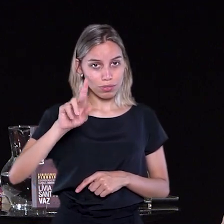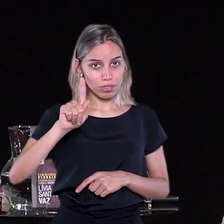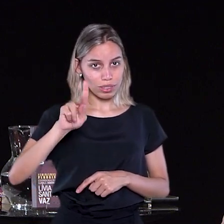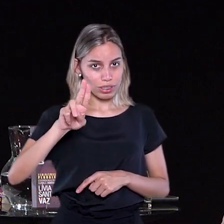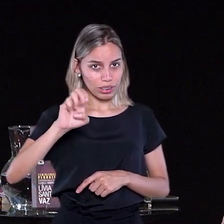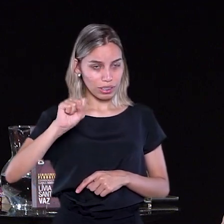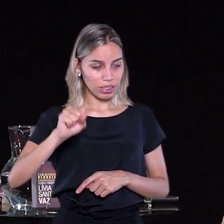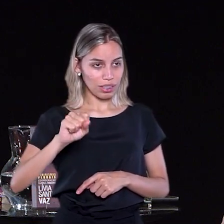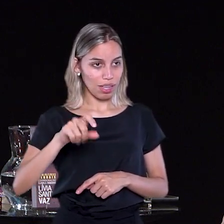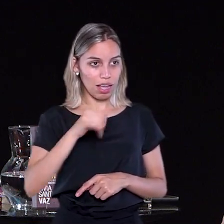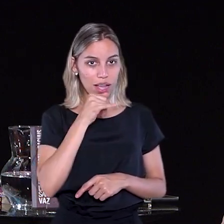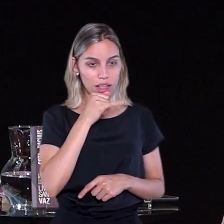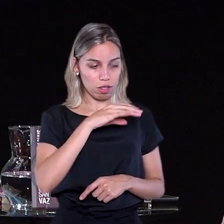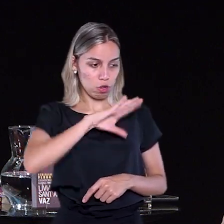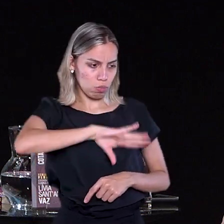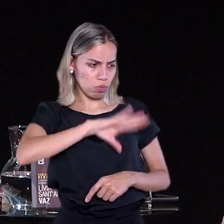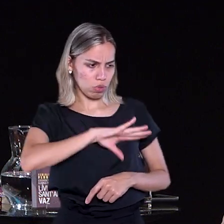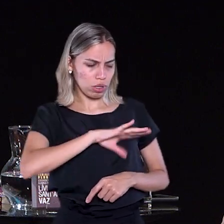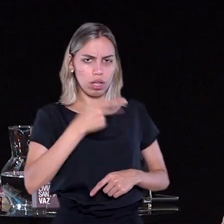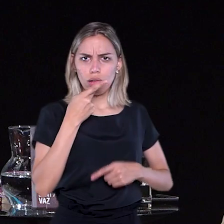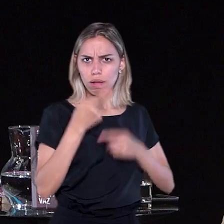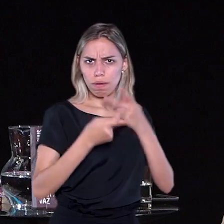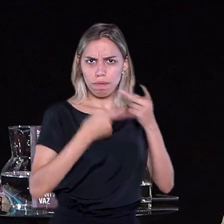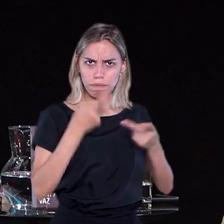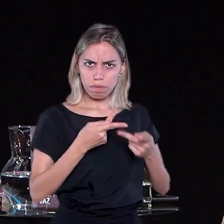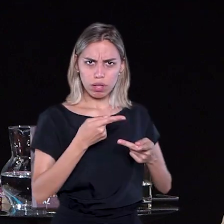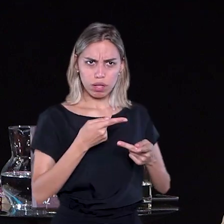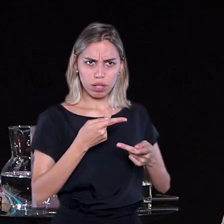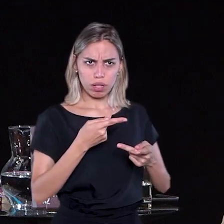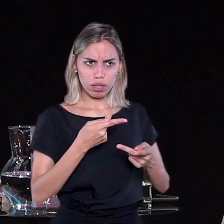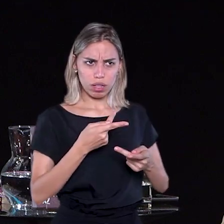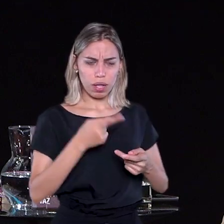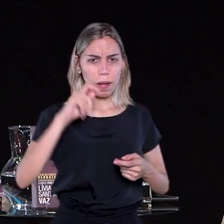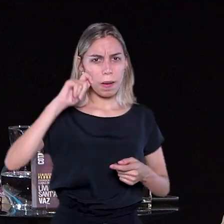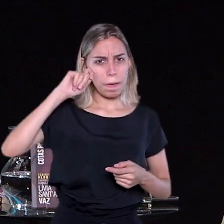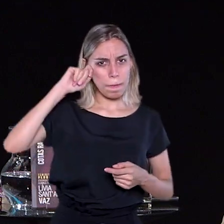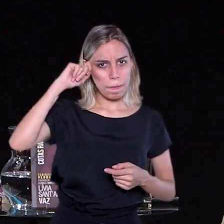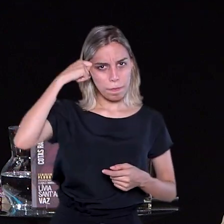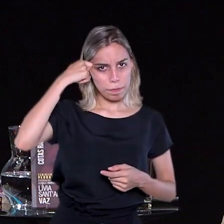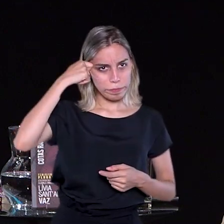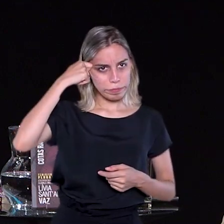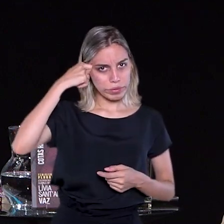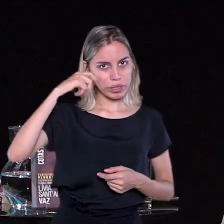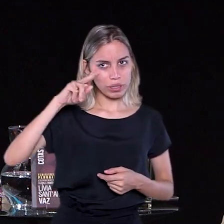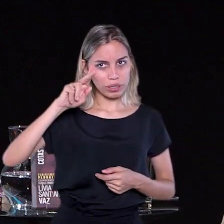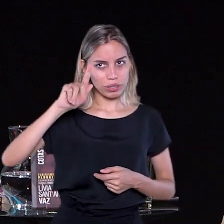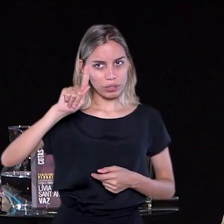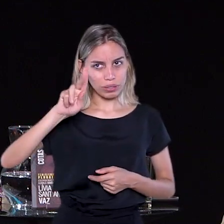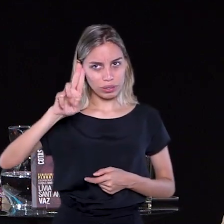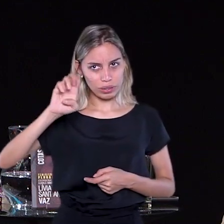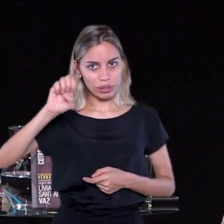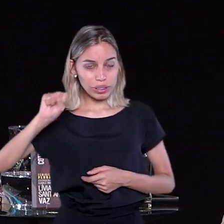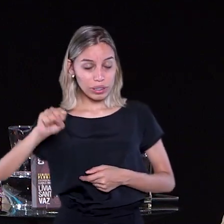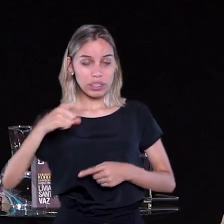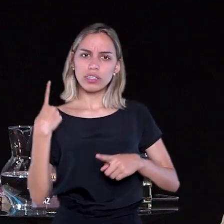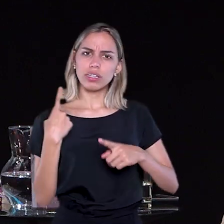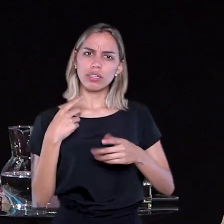à língua, porque a língua tem poder. Com certeza. Entende? Através da língua e de suas expressões, aqui agora